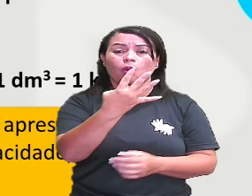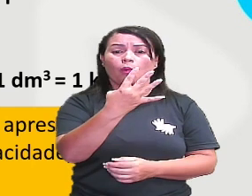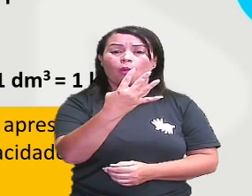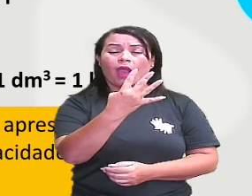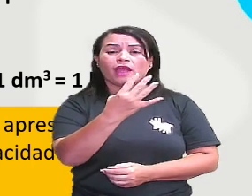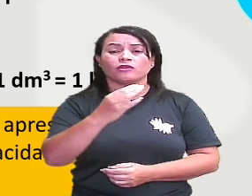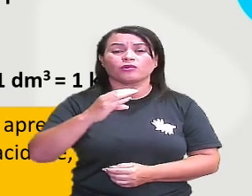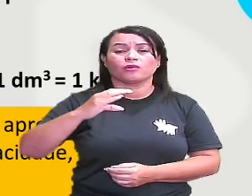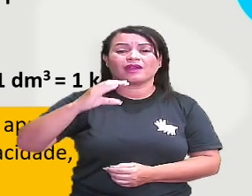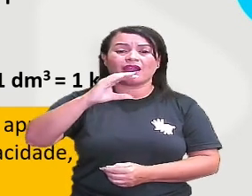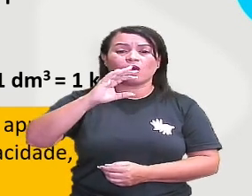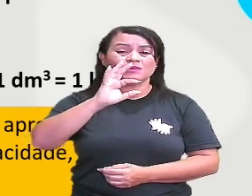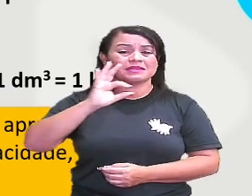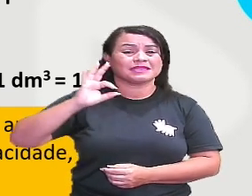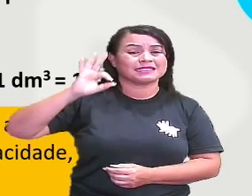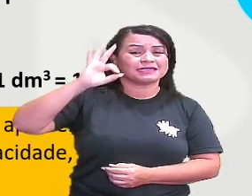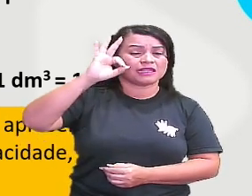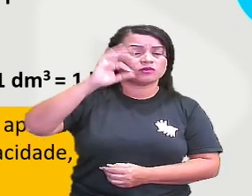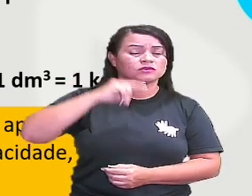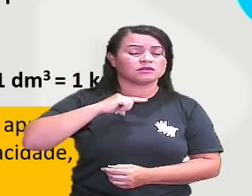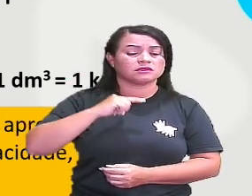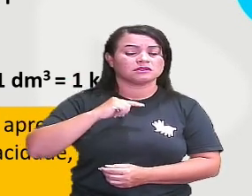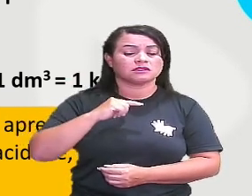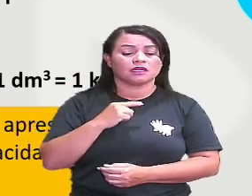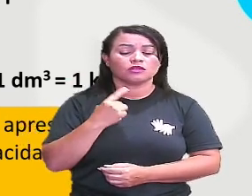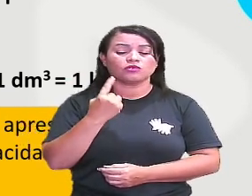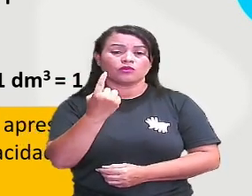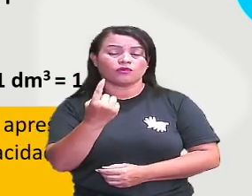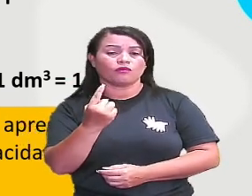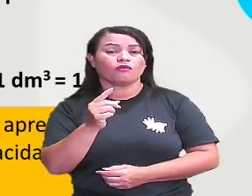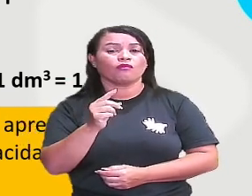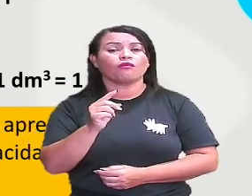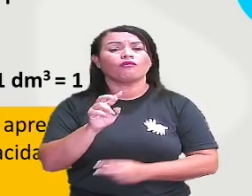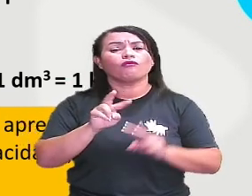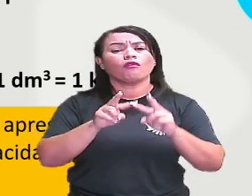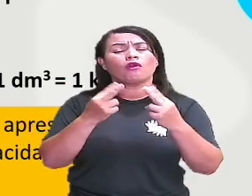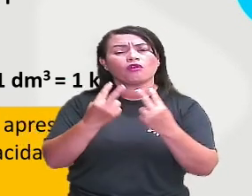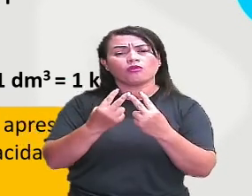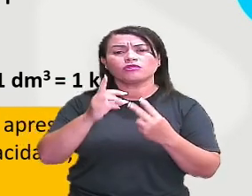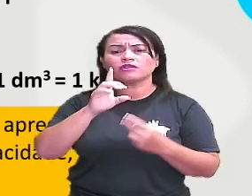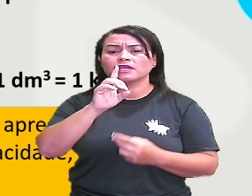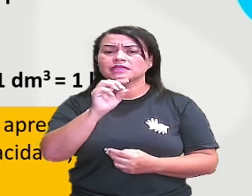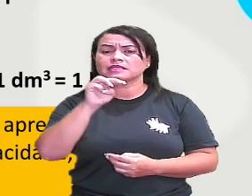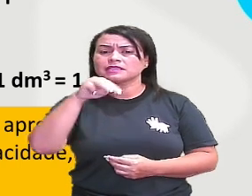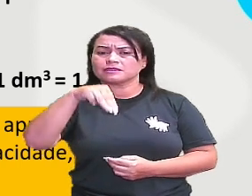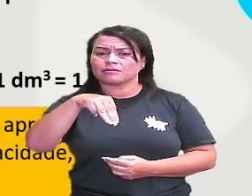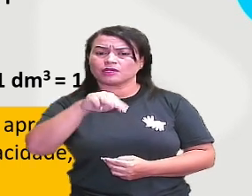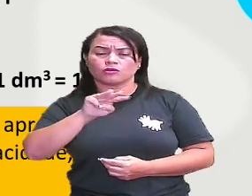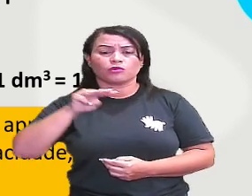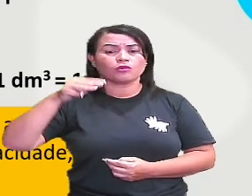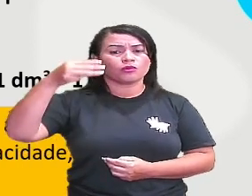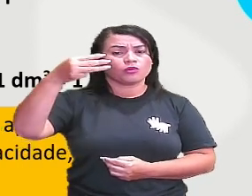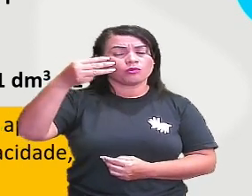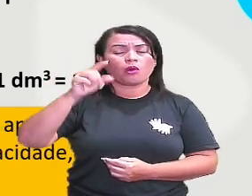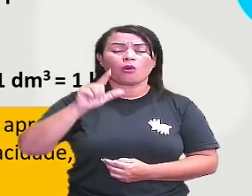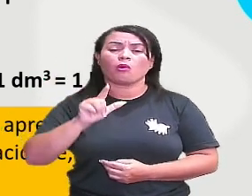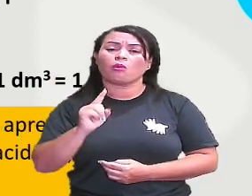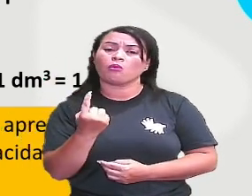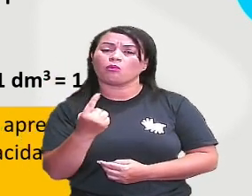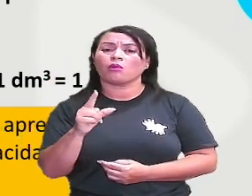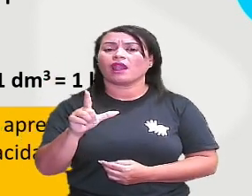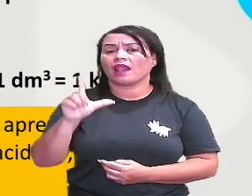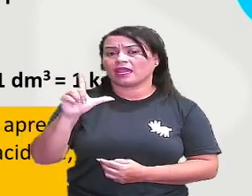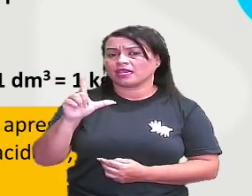seguinte relação. Um volume de 1 decímetro cúbico ou 1 litro de capacidade tem a massa de 1